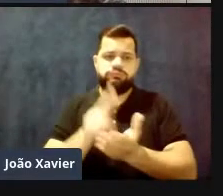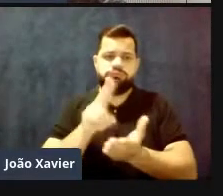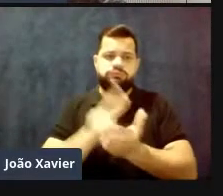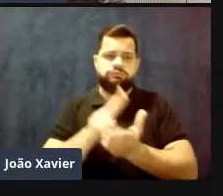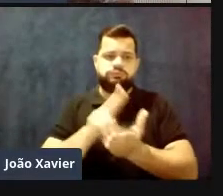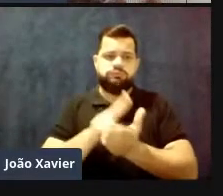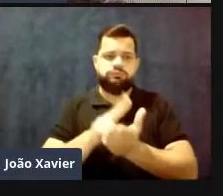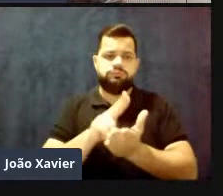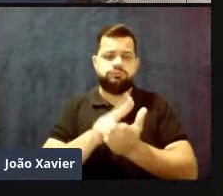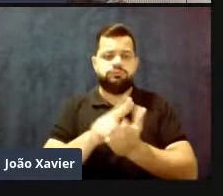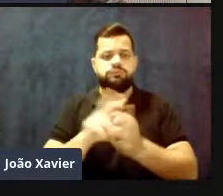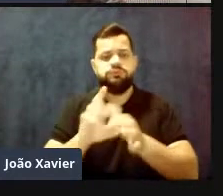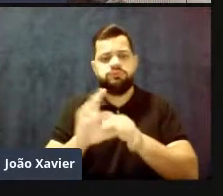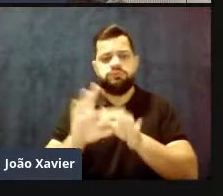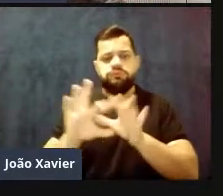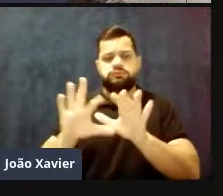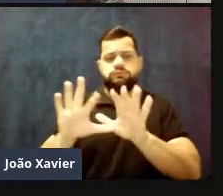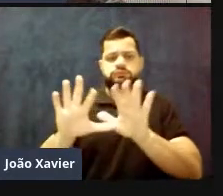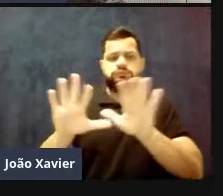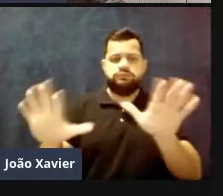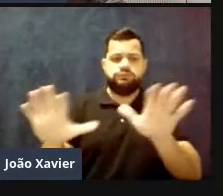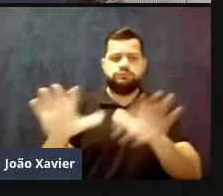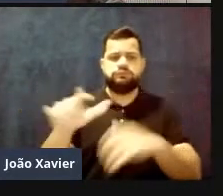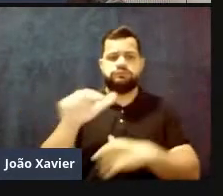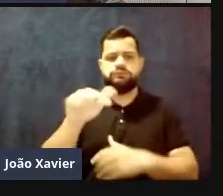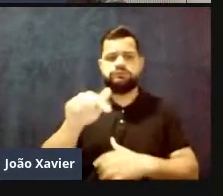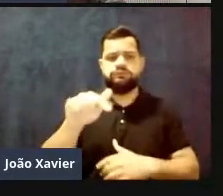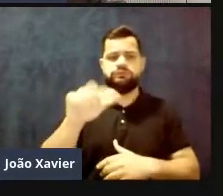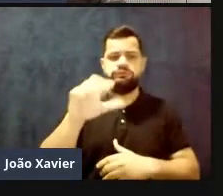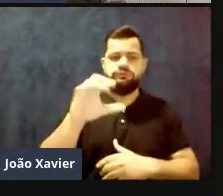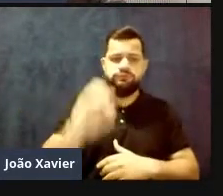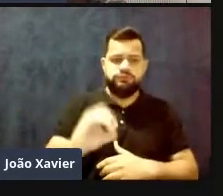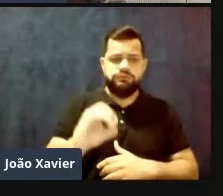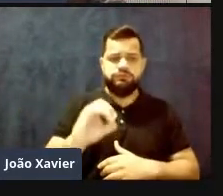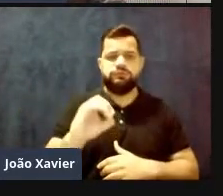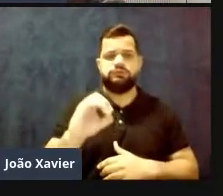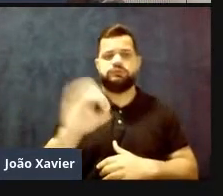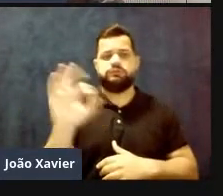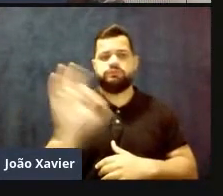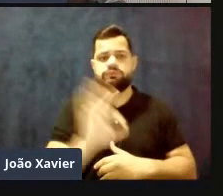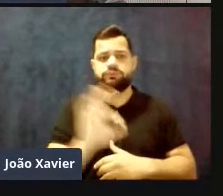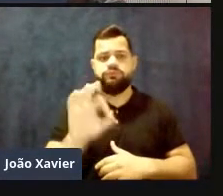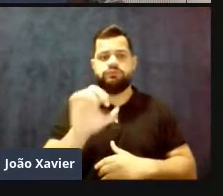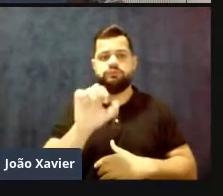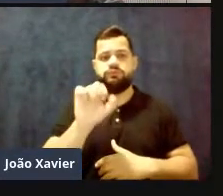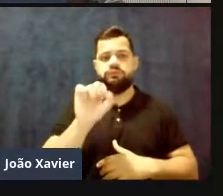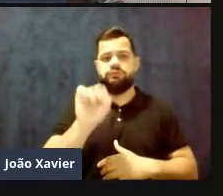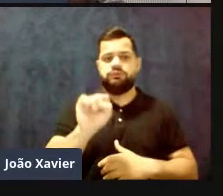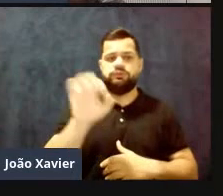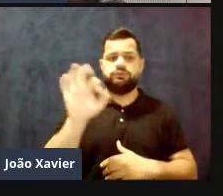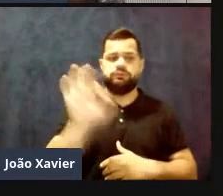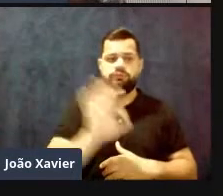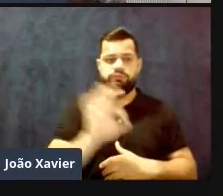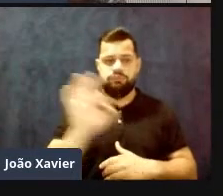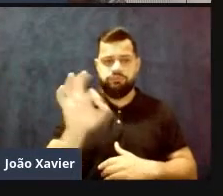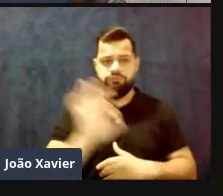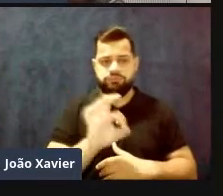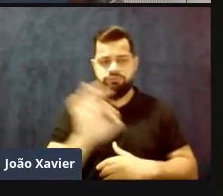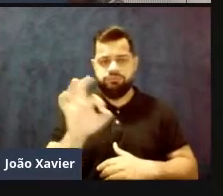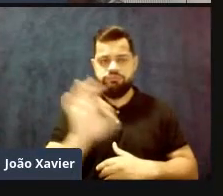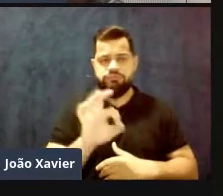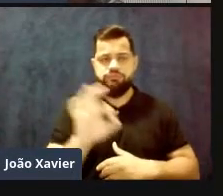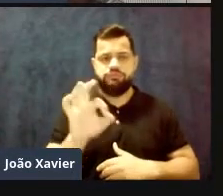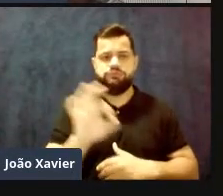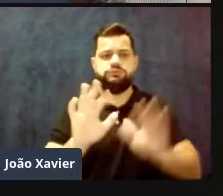de 70% a 80% da necessidade energética até aproximadamente o 10º dia de internação, mas fechando